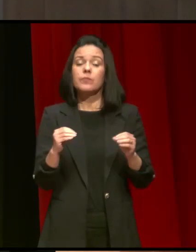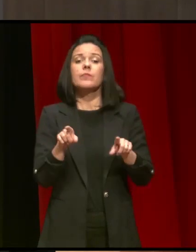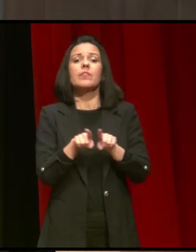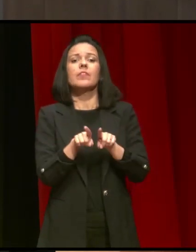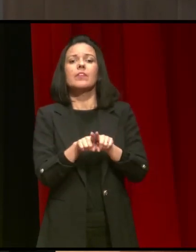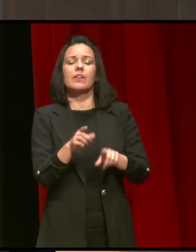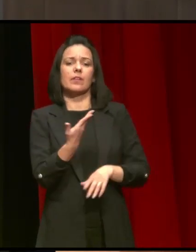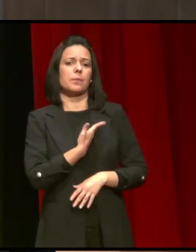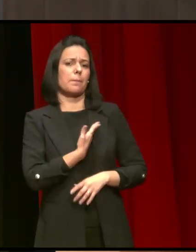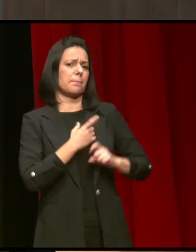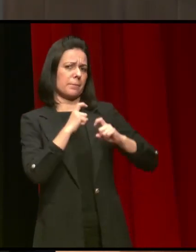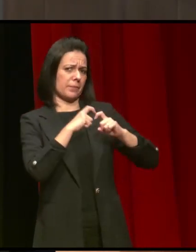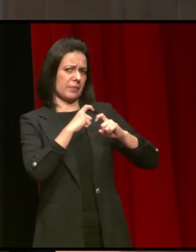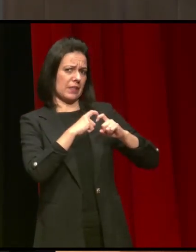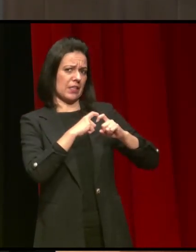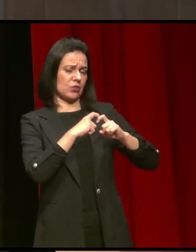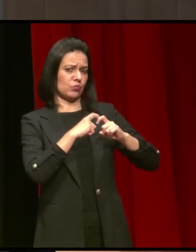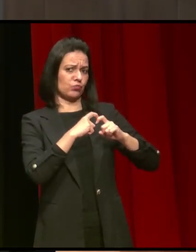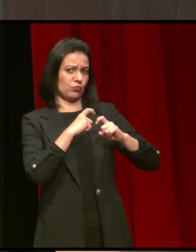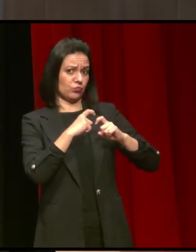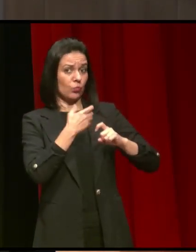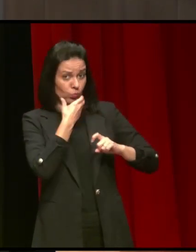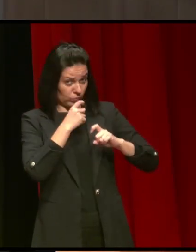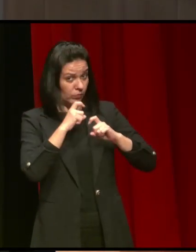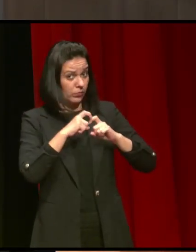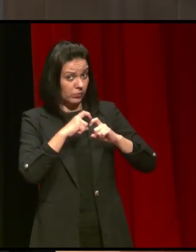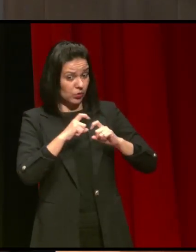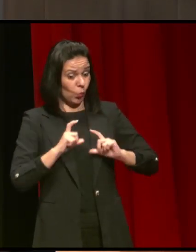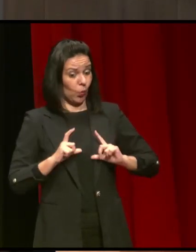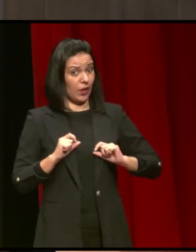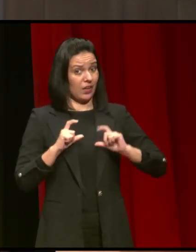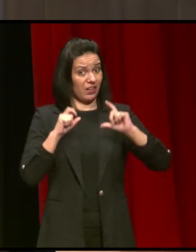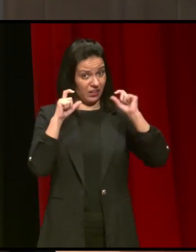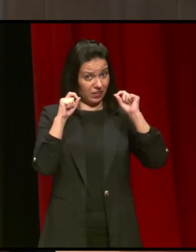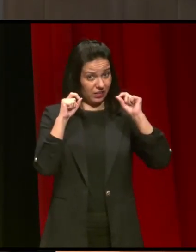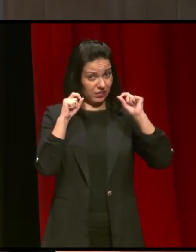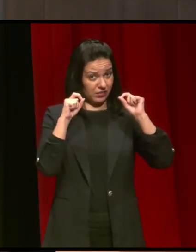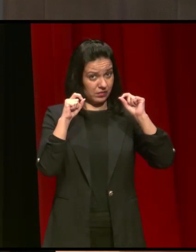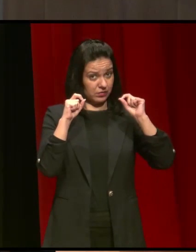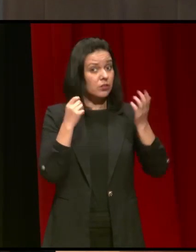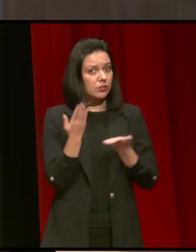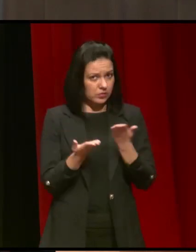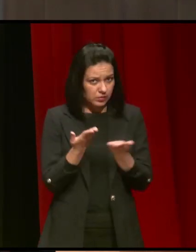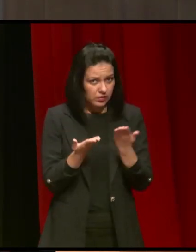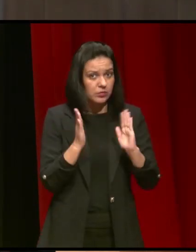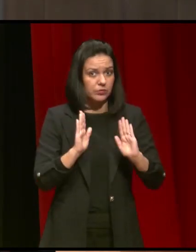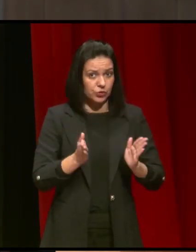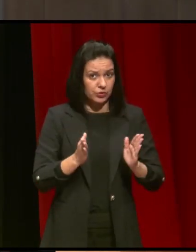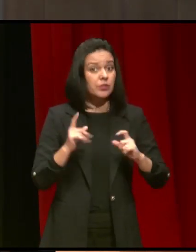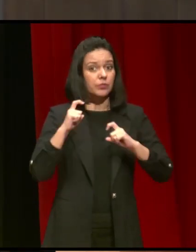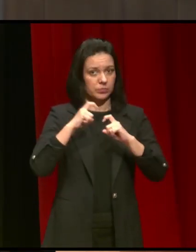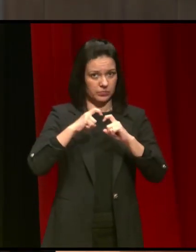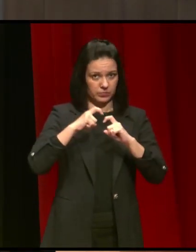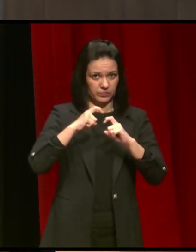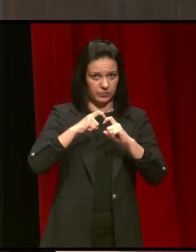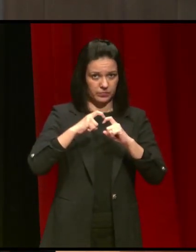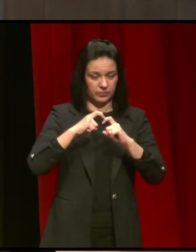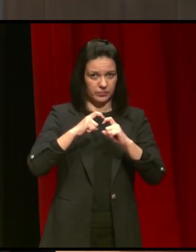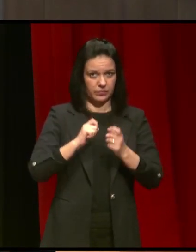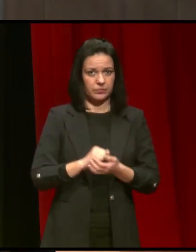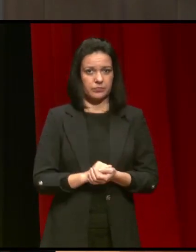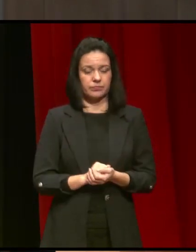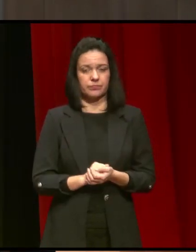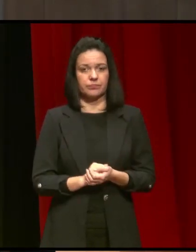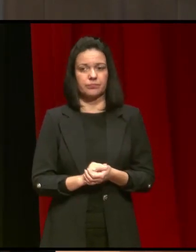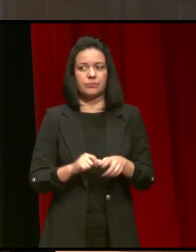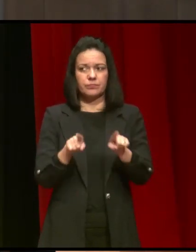seminário, ele apareceu um câncer nele terrível, e ele fez um tratamento, ele é médico, e agora é o que eles americanos chamam de